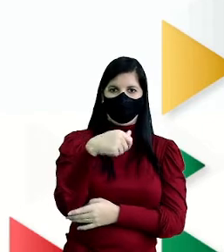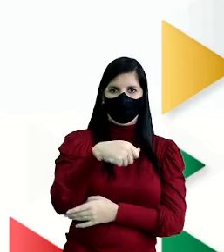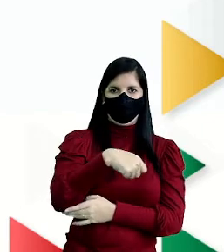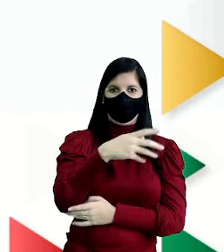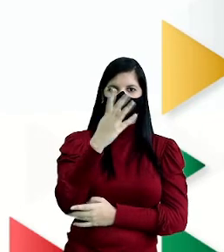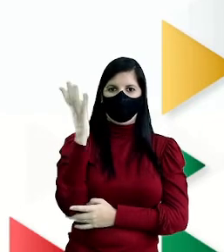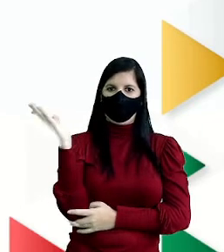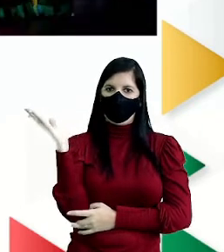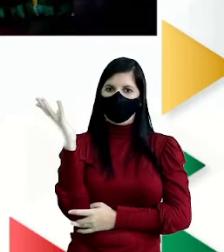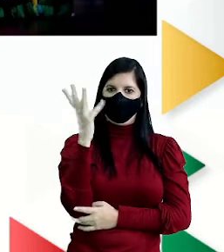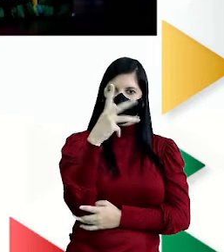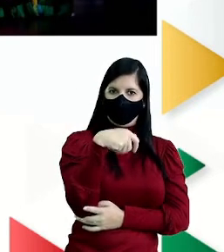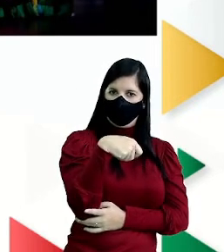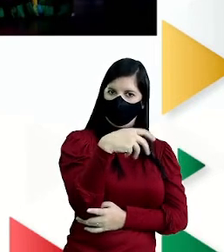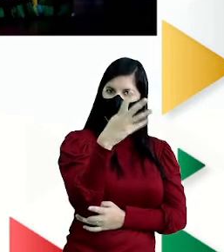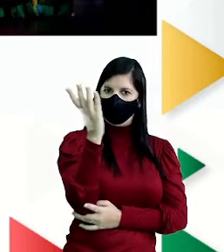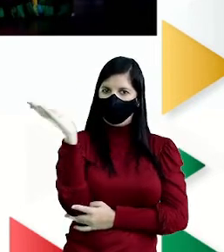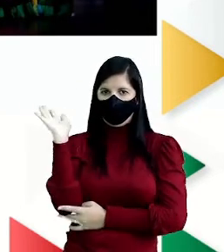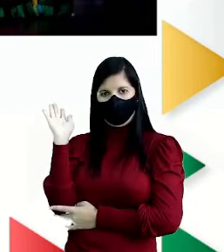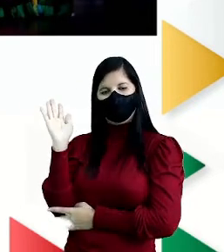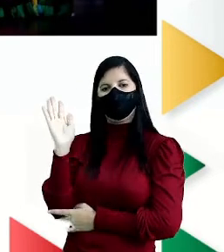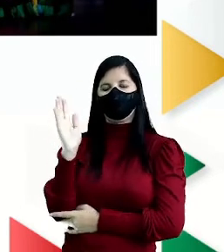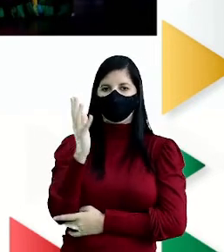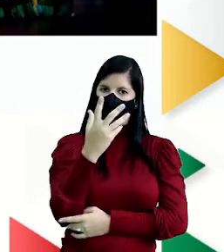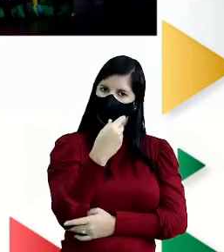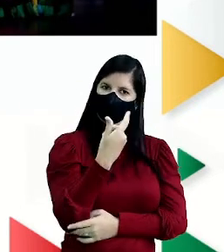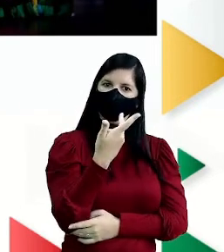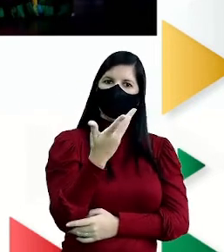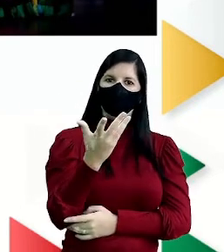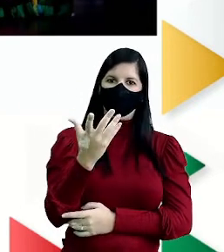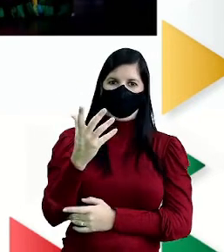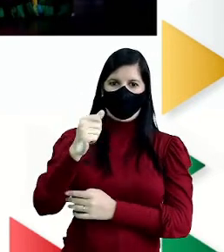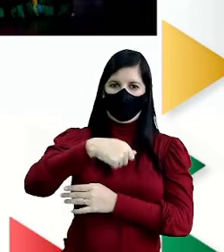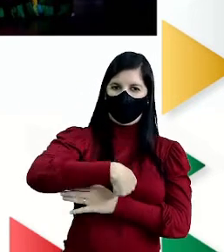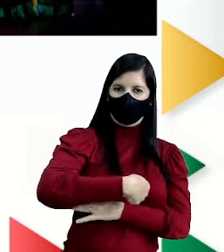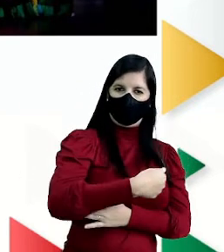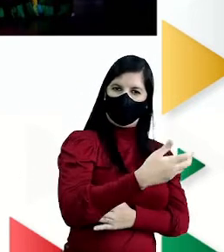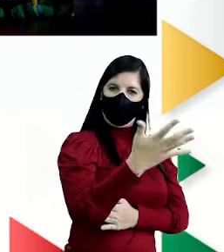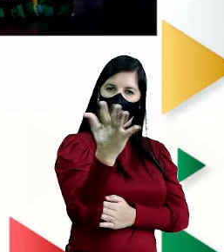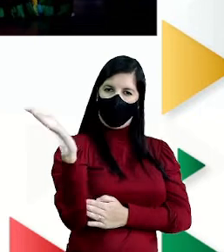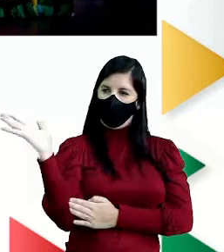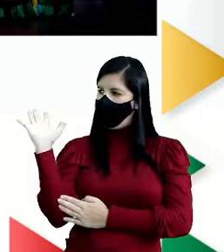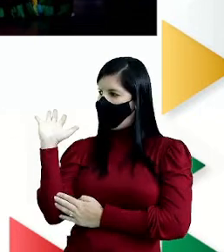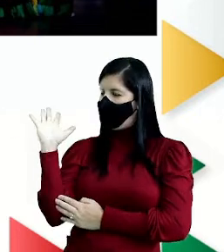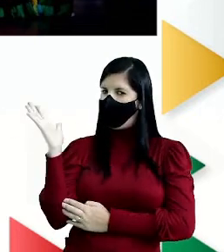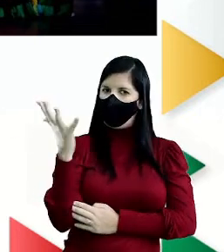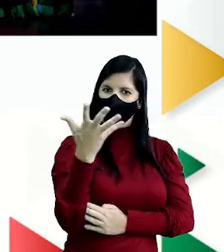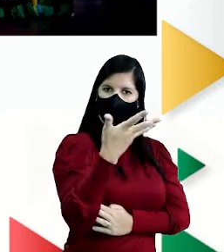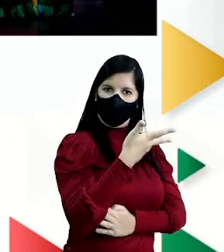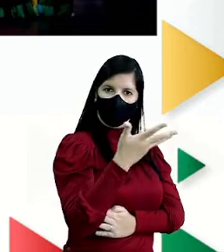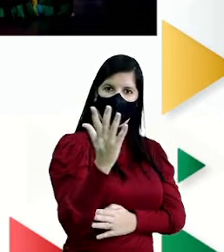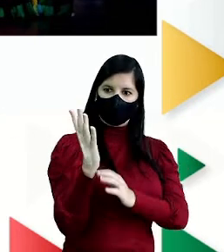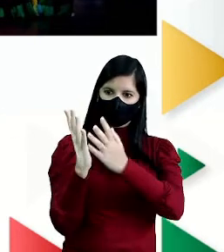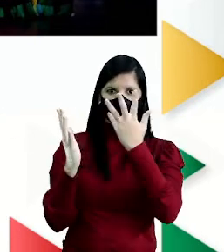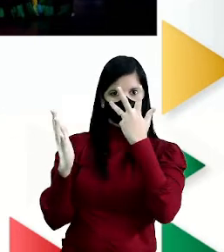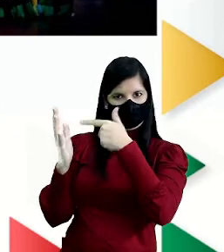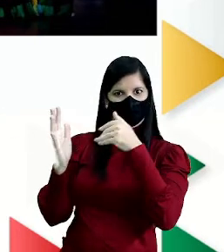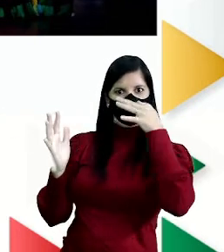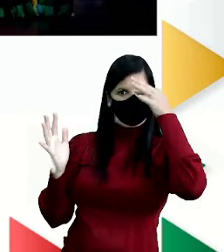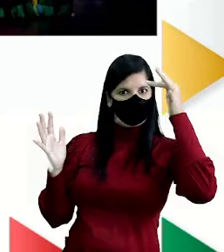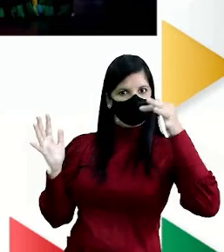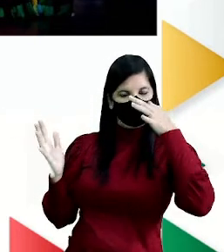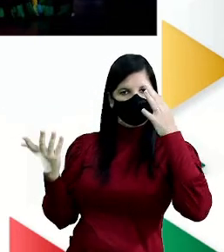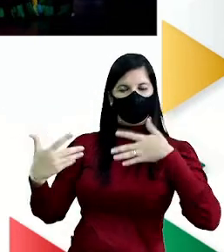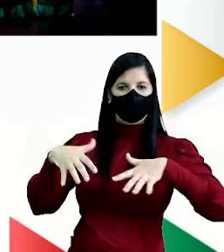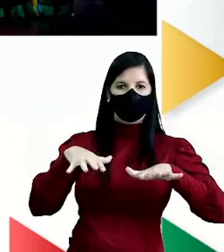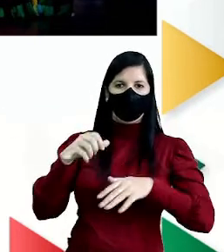passos graciosos e contidos. As dançarinas usam grandes leques feitos de papel de amoreira, pintados com flores. Aos movimentos